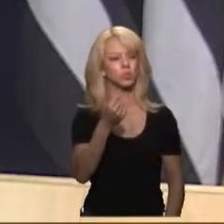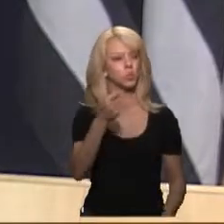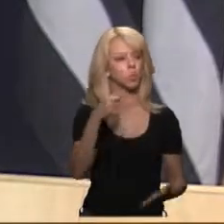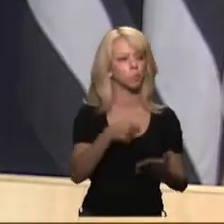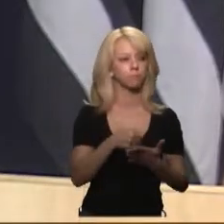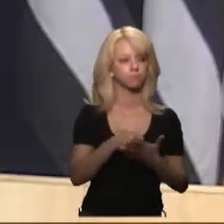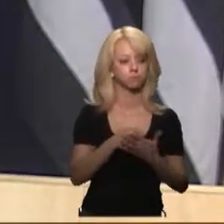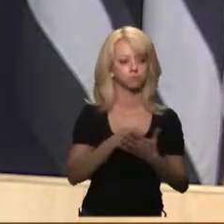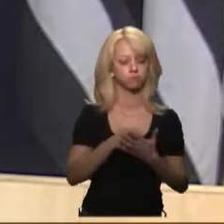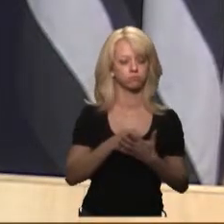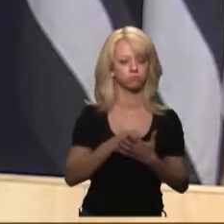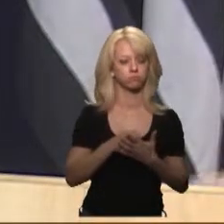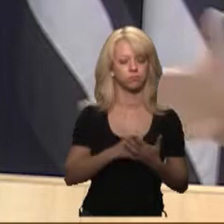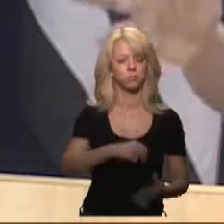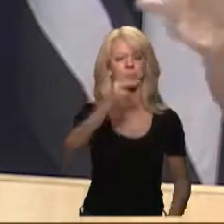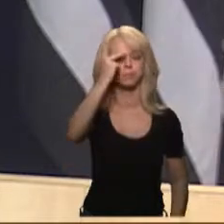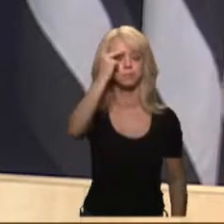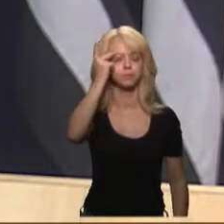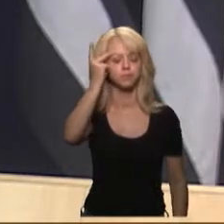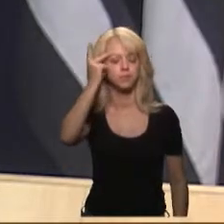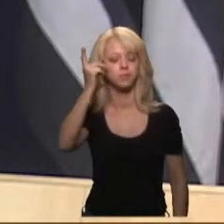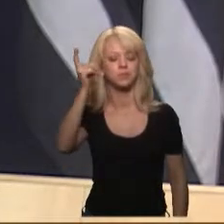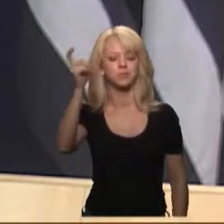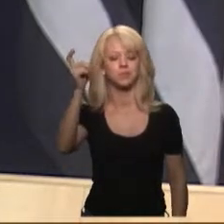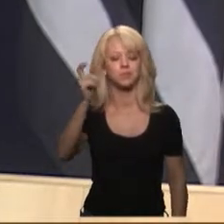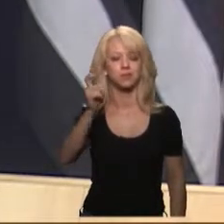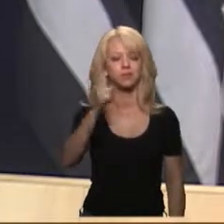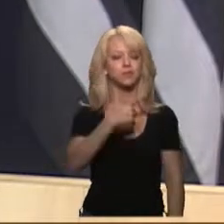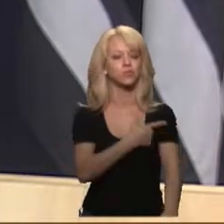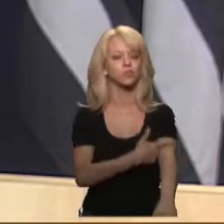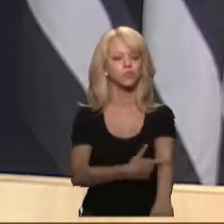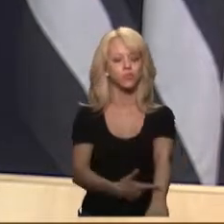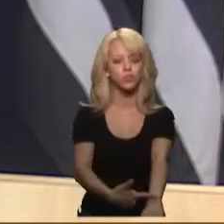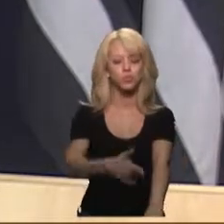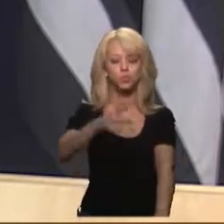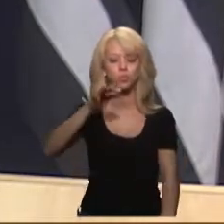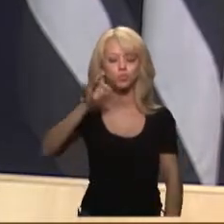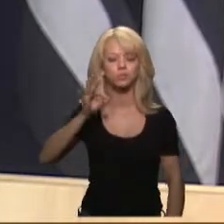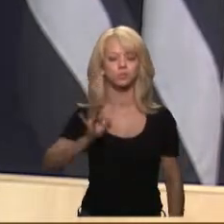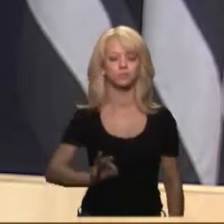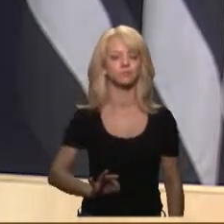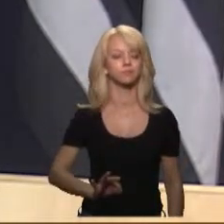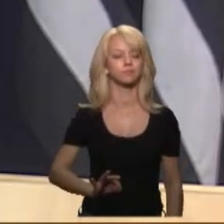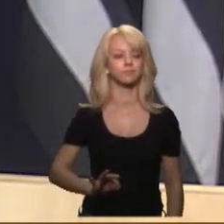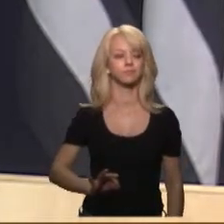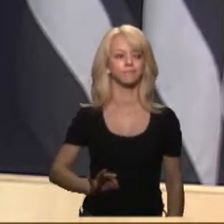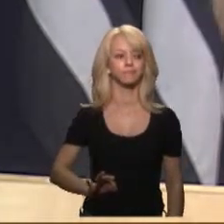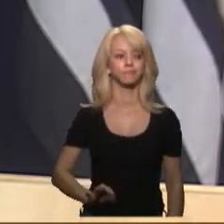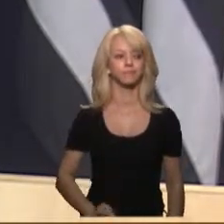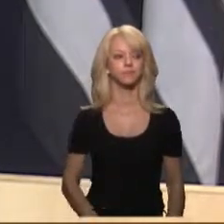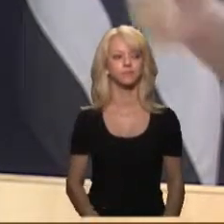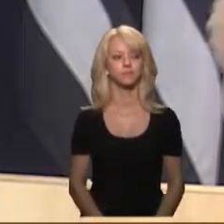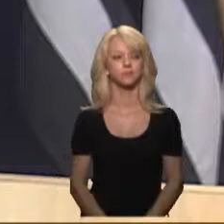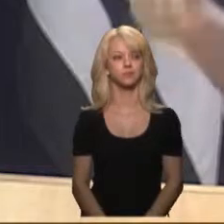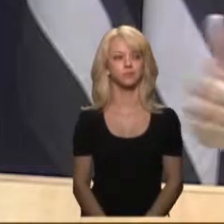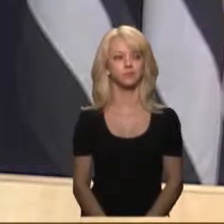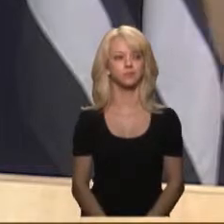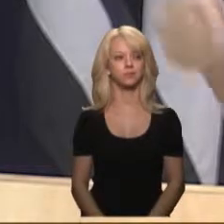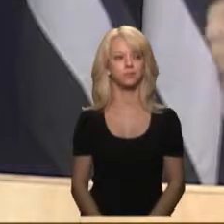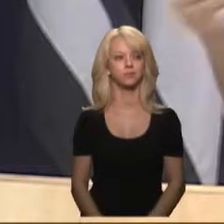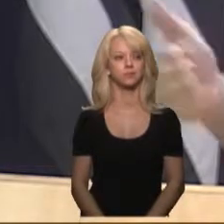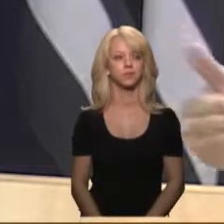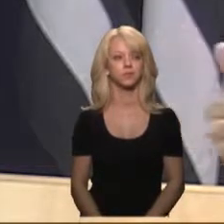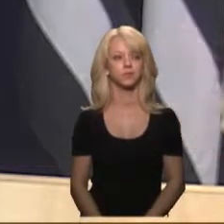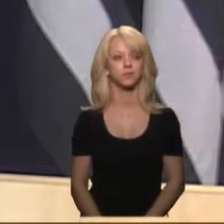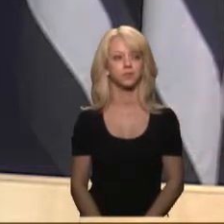da justiça, vereador Douglas Carbone. Como nós vamos cobrar? Se é praticamente metade da população brigando com a outra metade